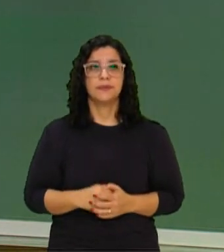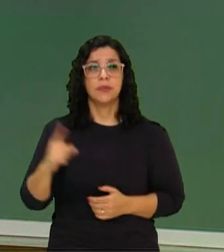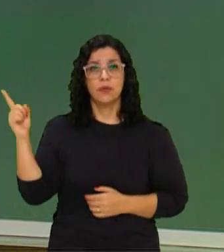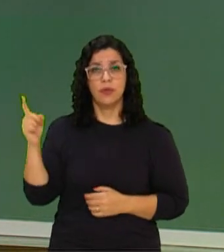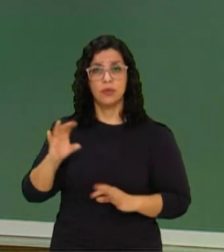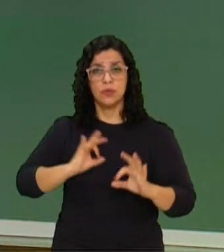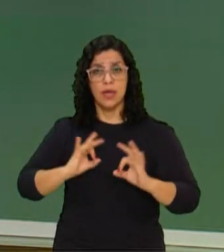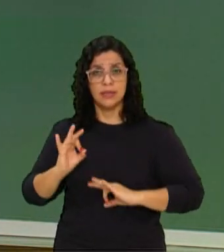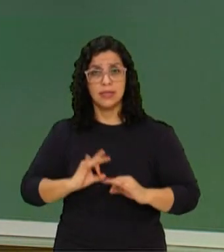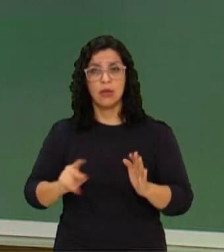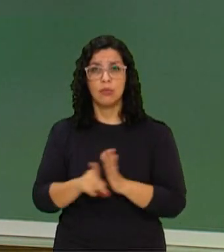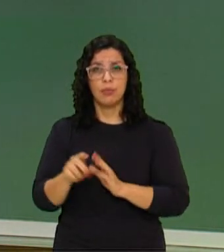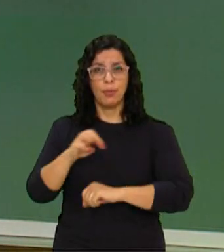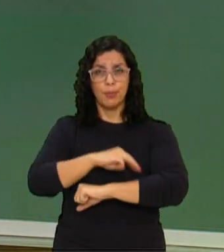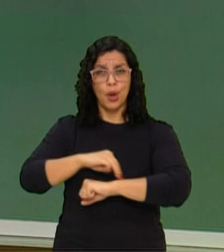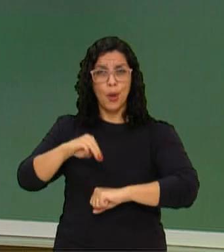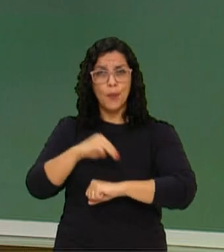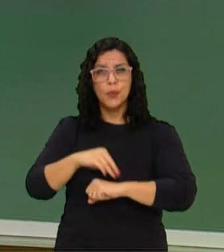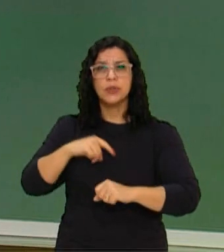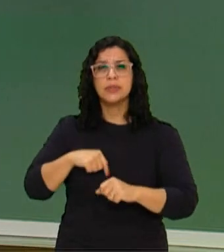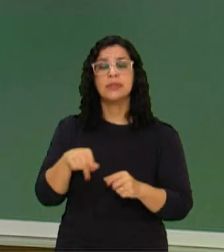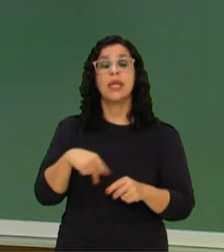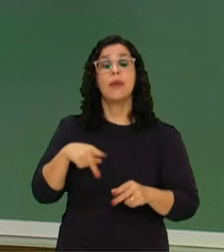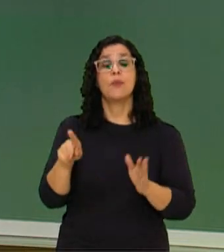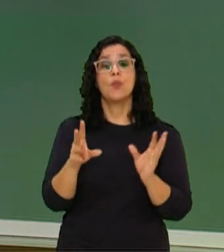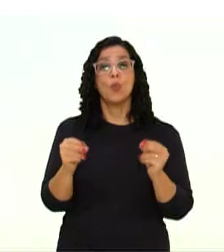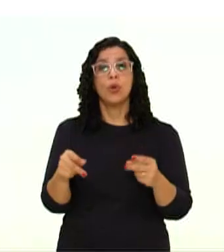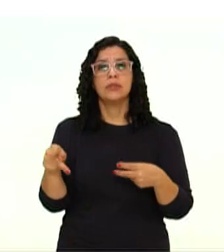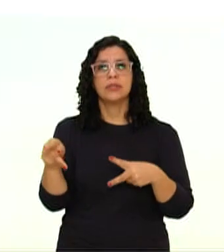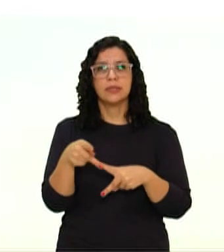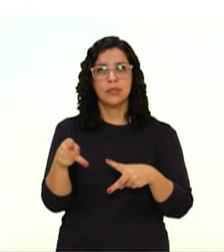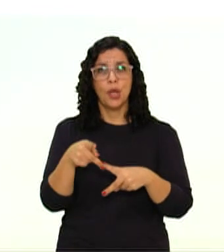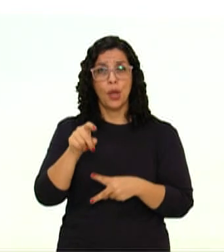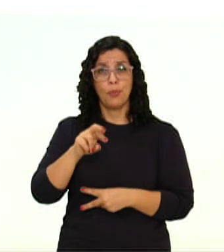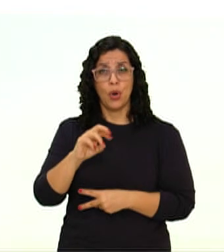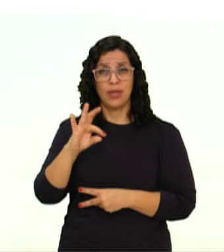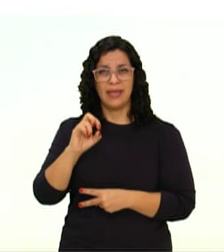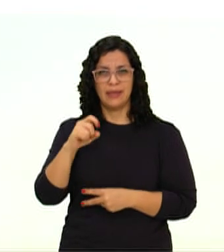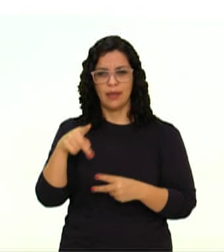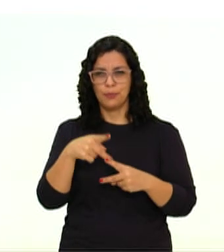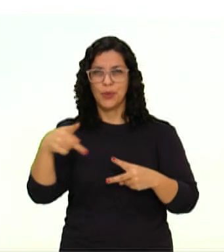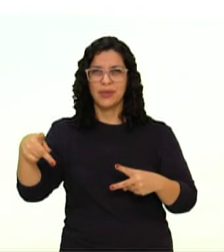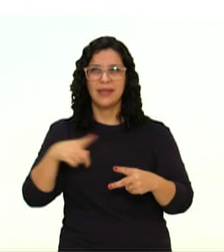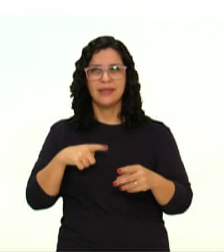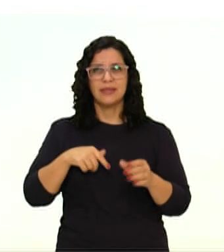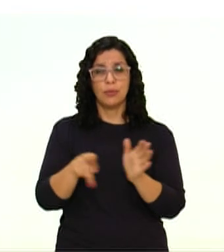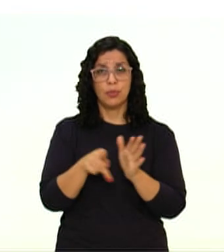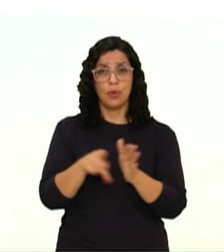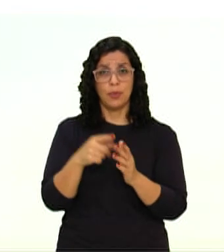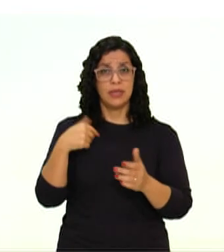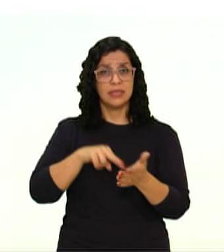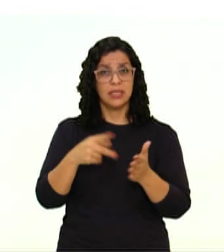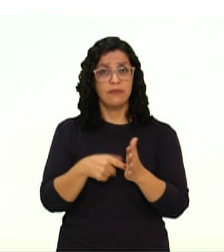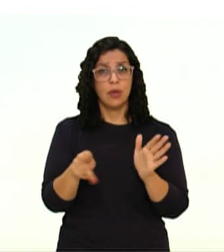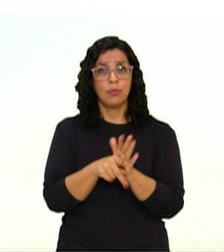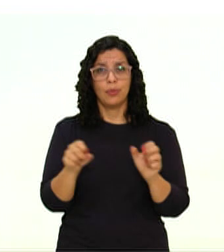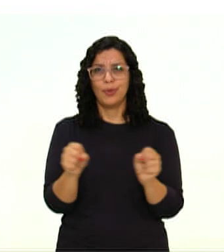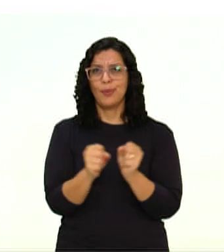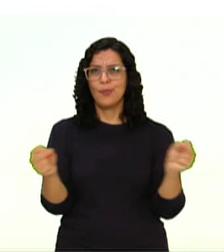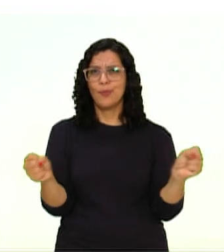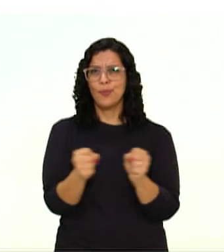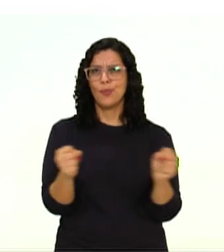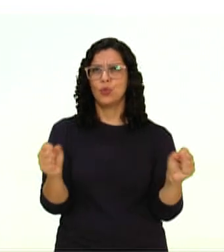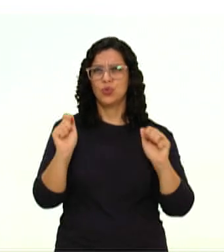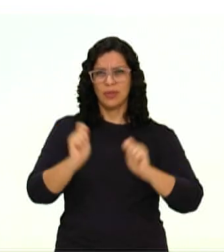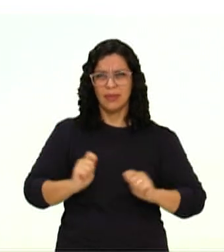As células do tecido muscular são ricas em proteínas que estão relacionadas à contração muscular. Que nomes recebem essas